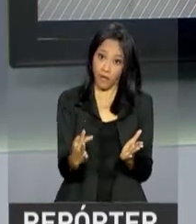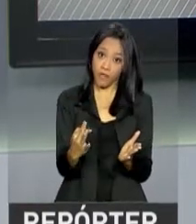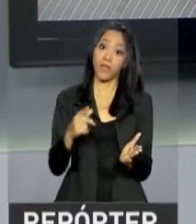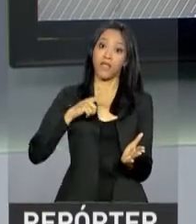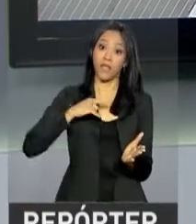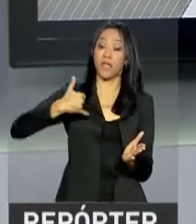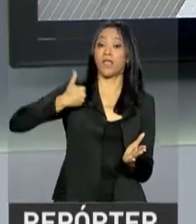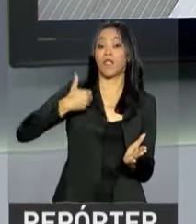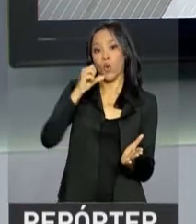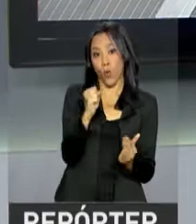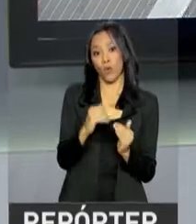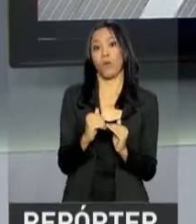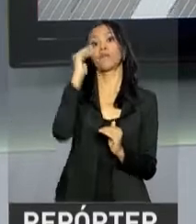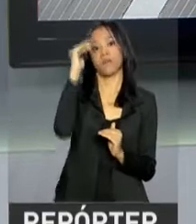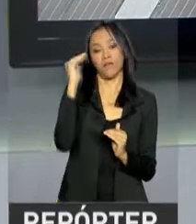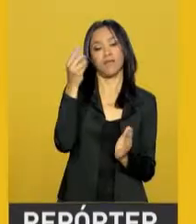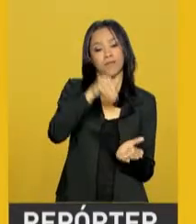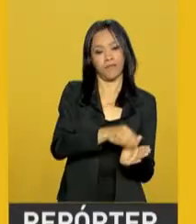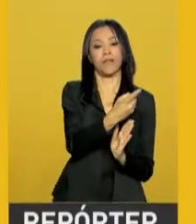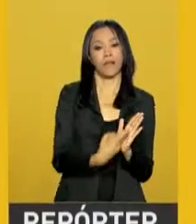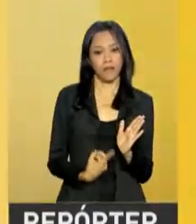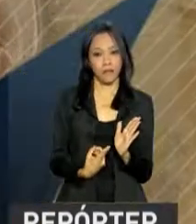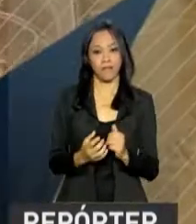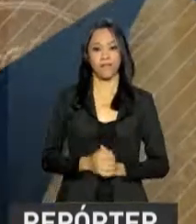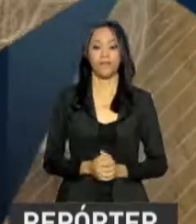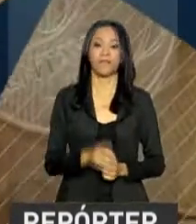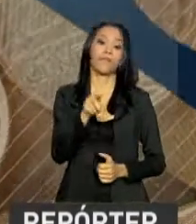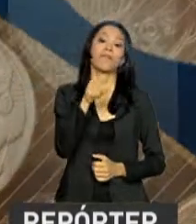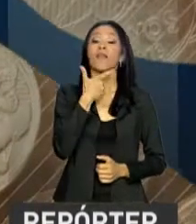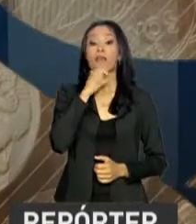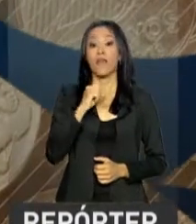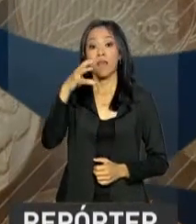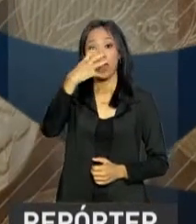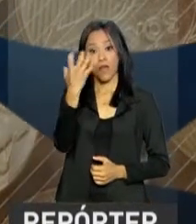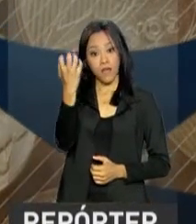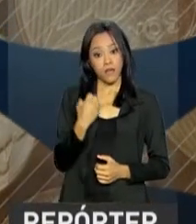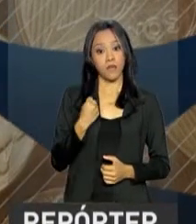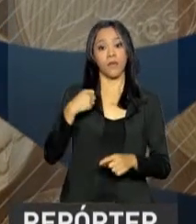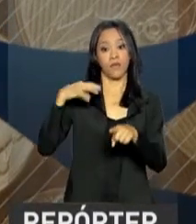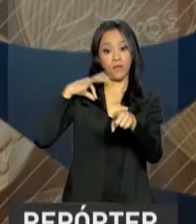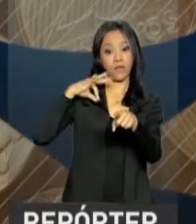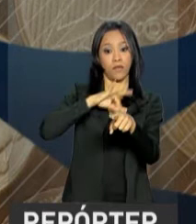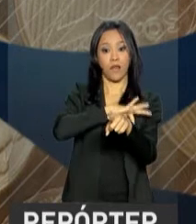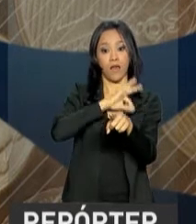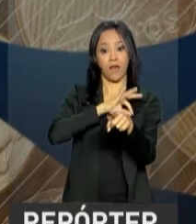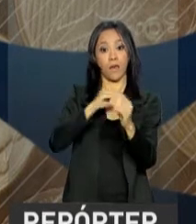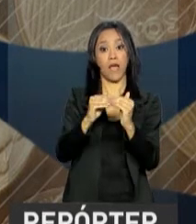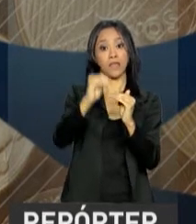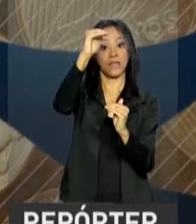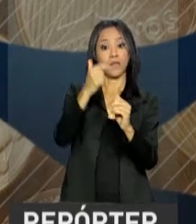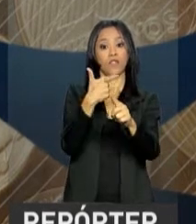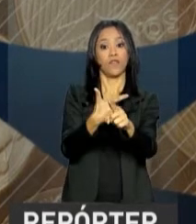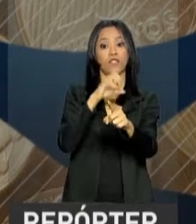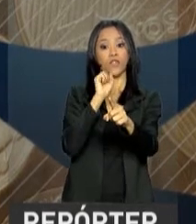anos ou mais na declaração deve declarar quem recebeu rendimentos tributáveis acima de vinte e oito